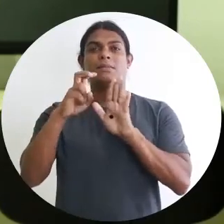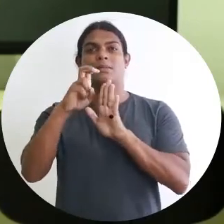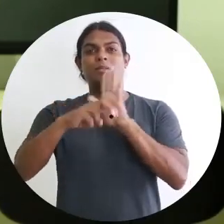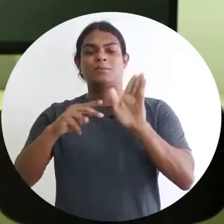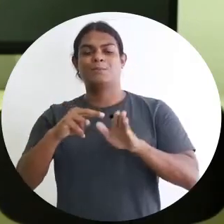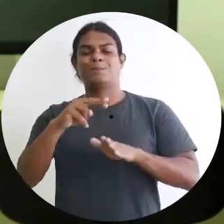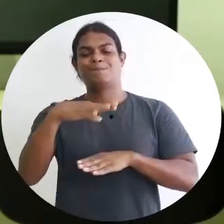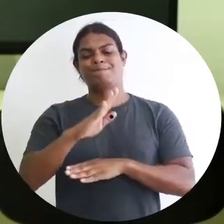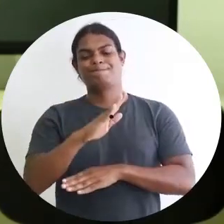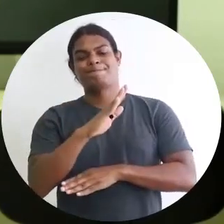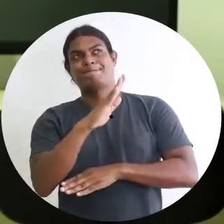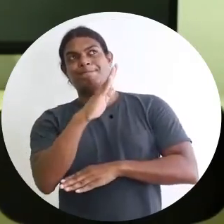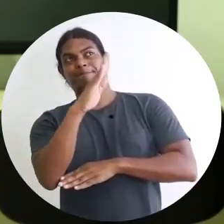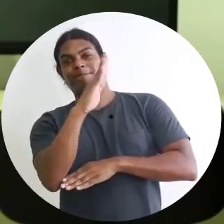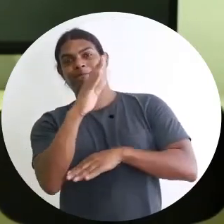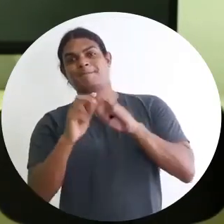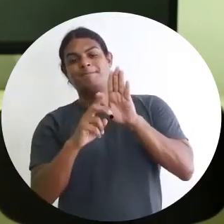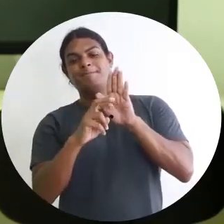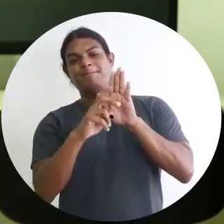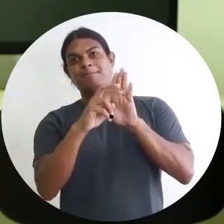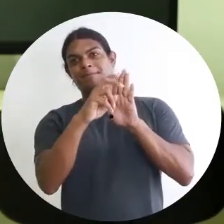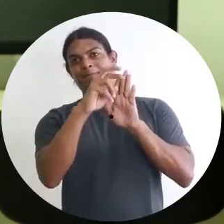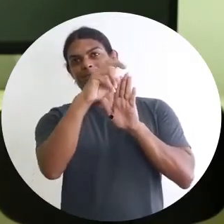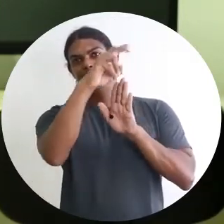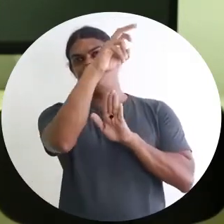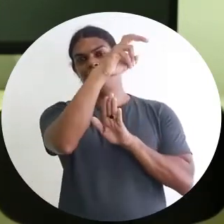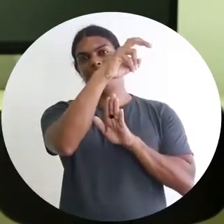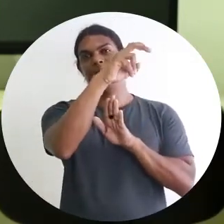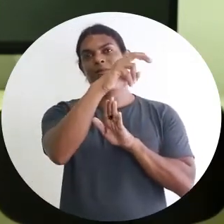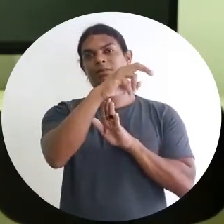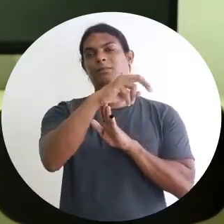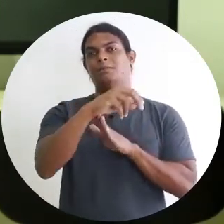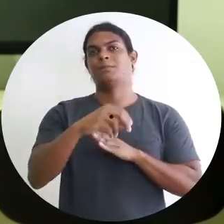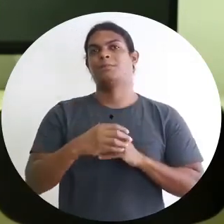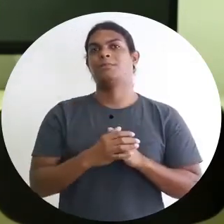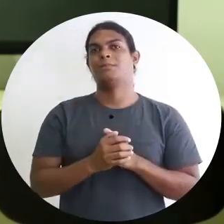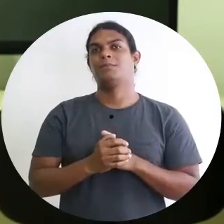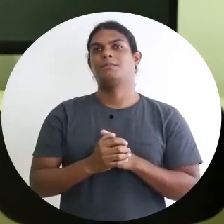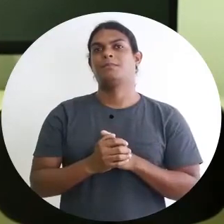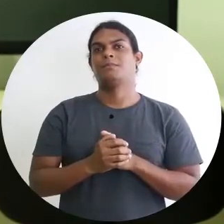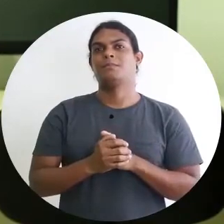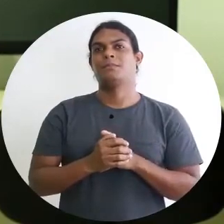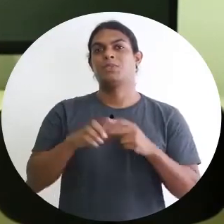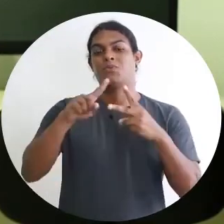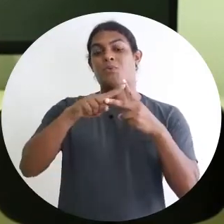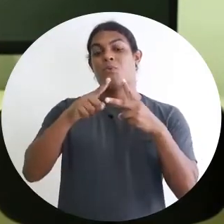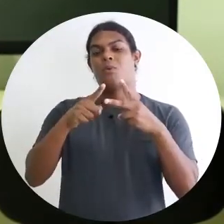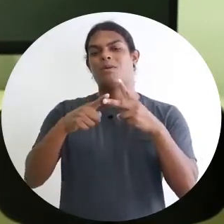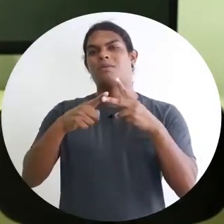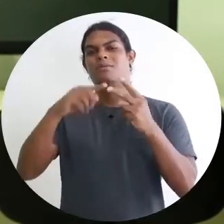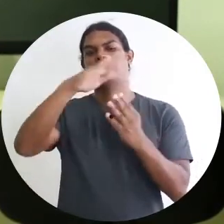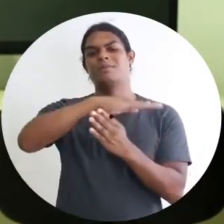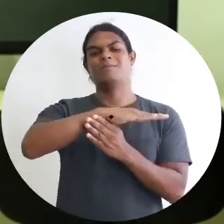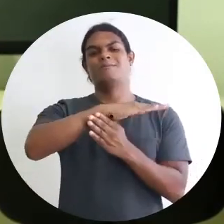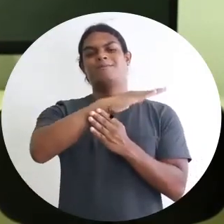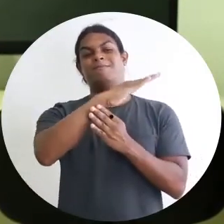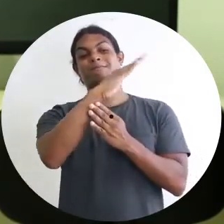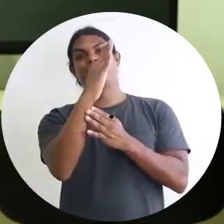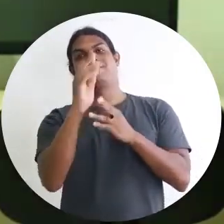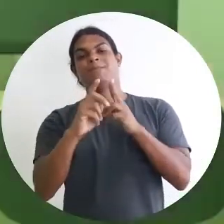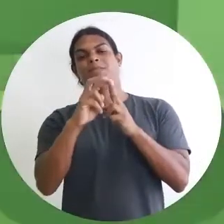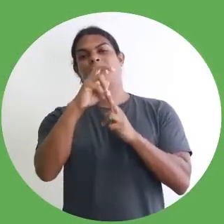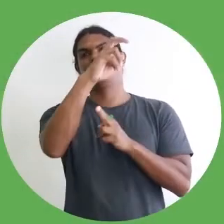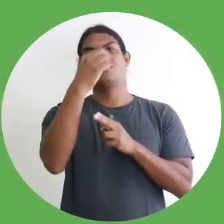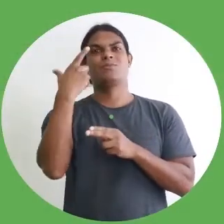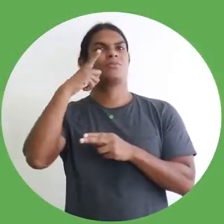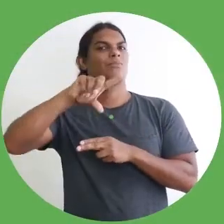alta, muito grande, tem uma angulação de inclinação muito grande. Então, ele não consegue subir. No